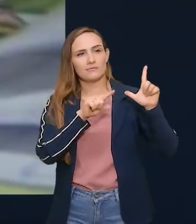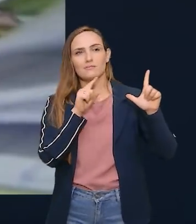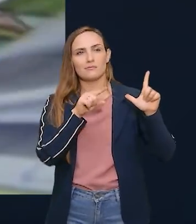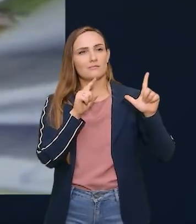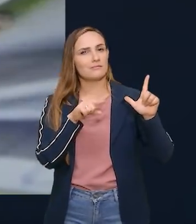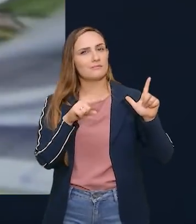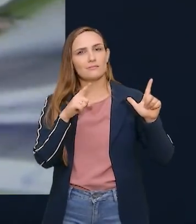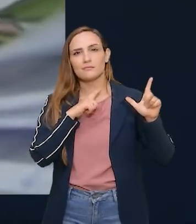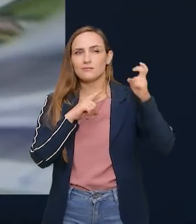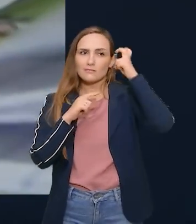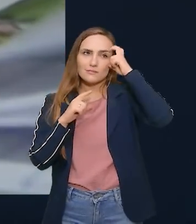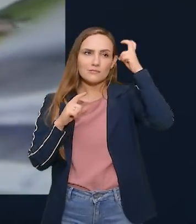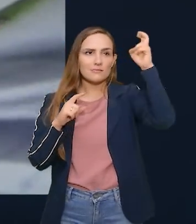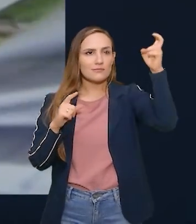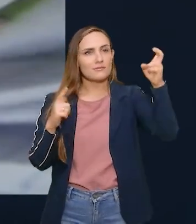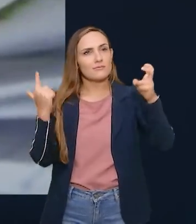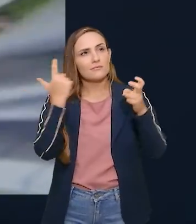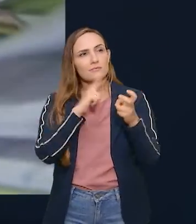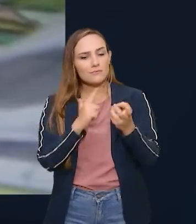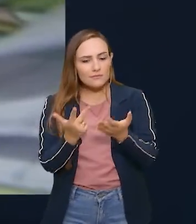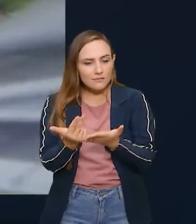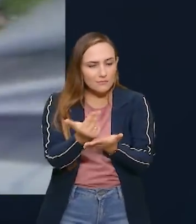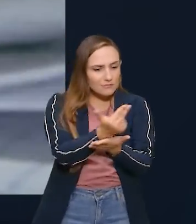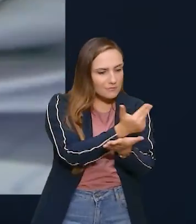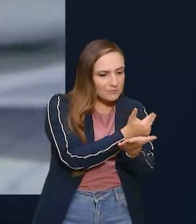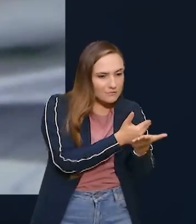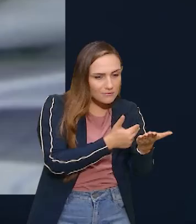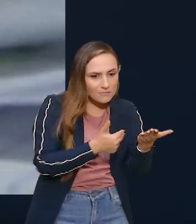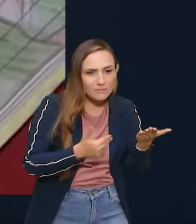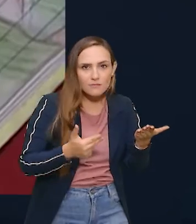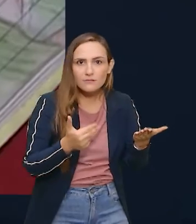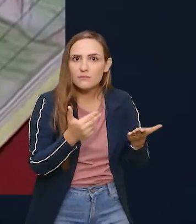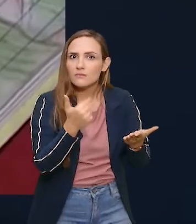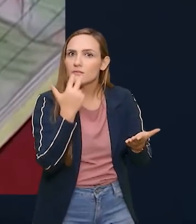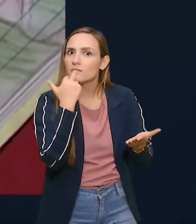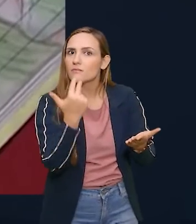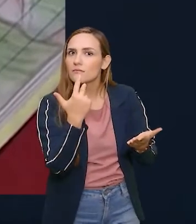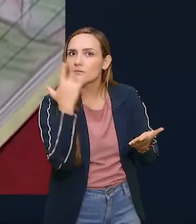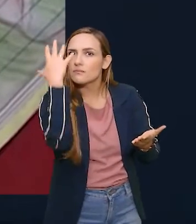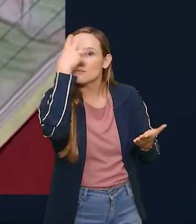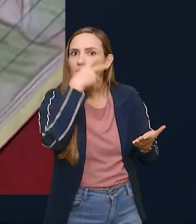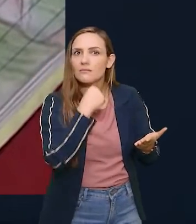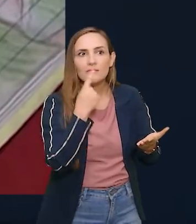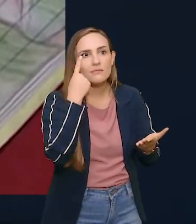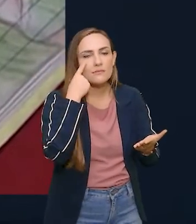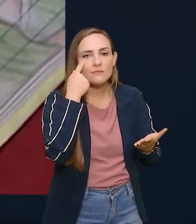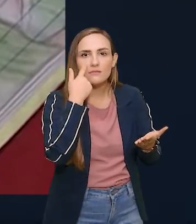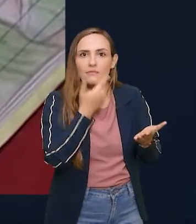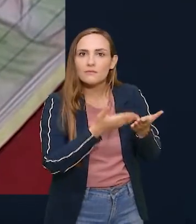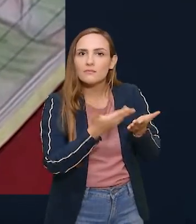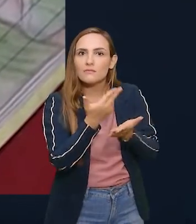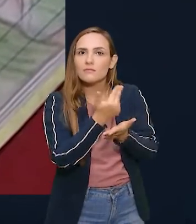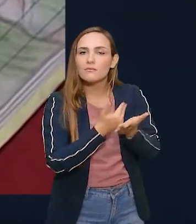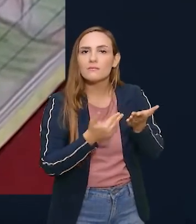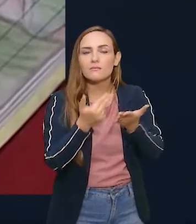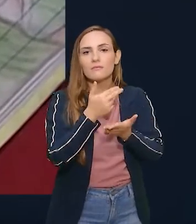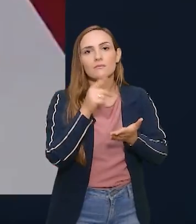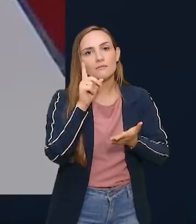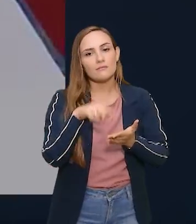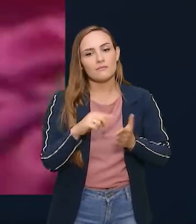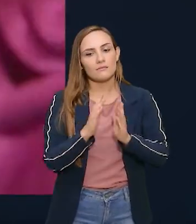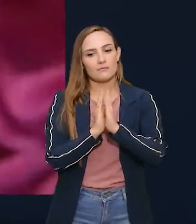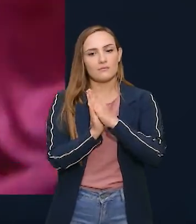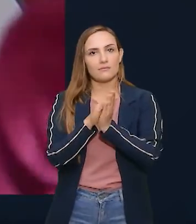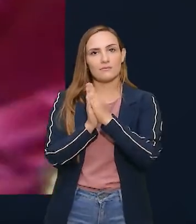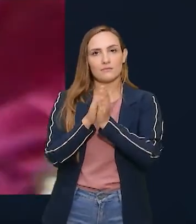de colocar na folha o que vê no mundo dos animes. Em pouco tempo, o papel em branco ganha forma e cor. E olha que